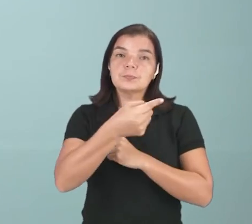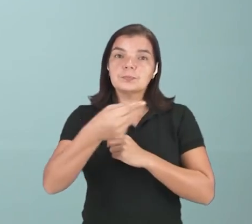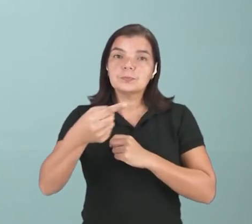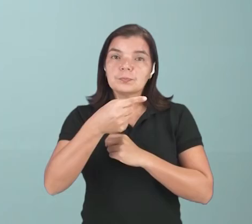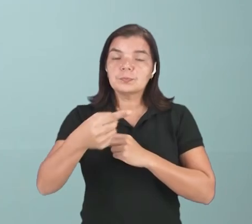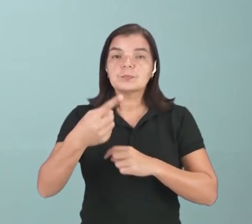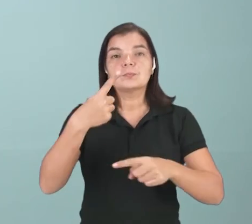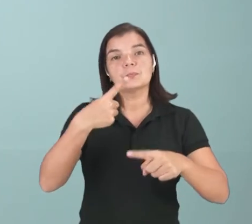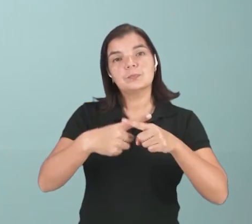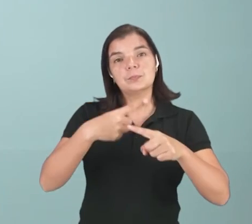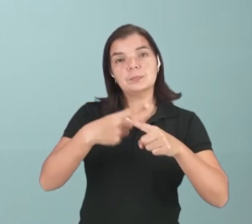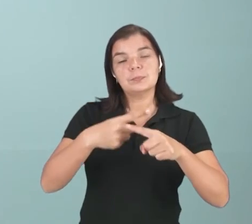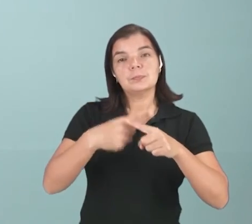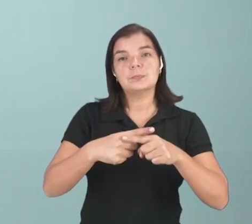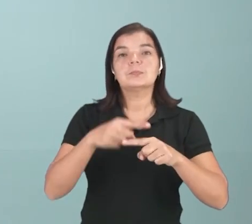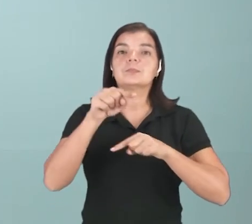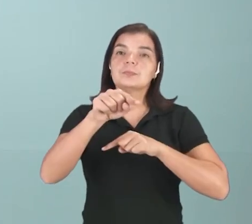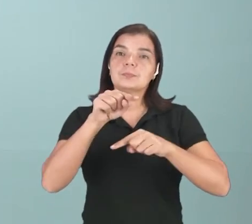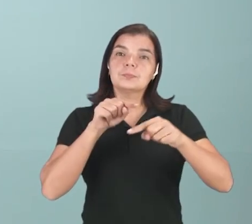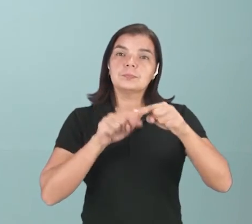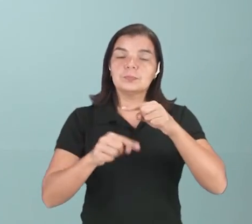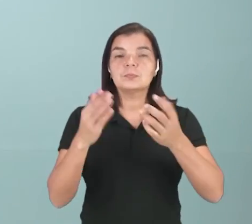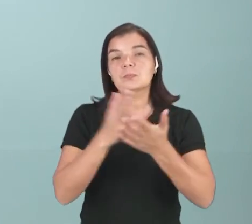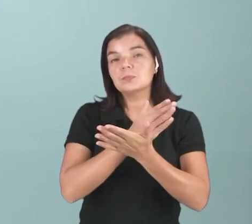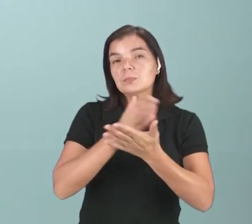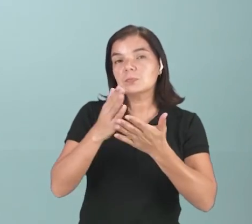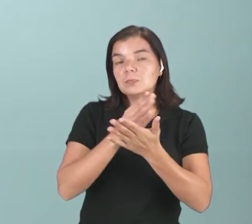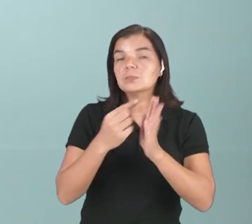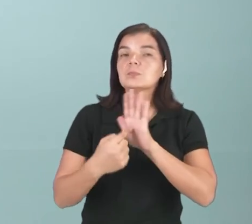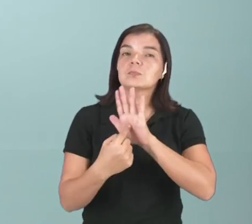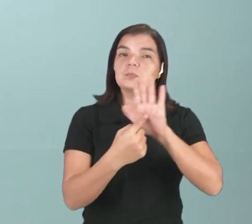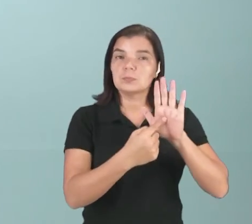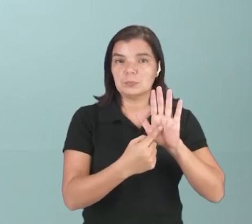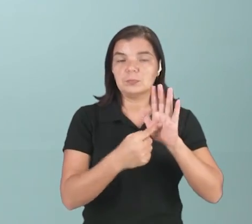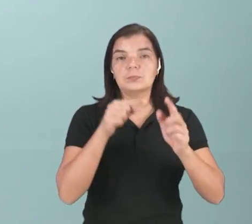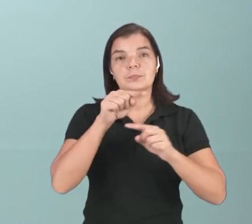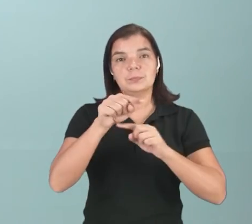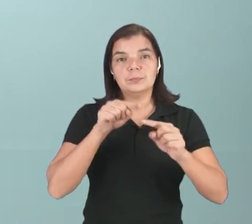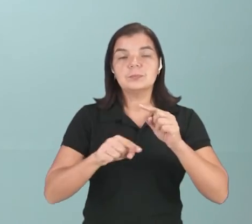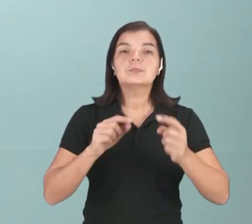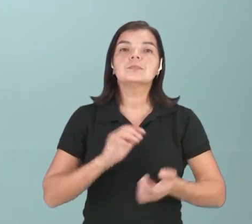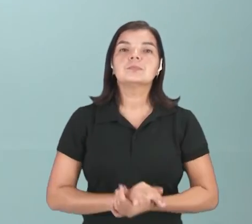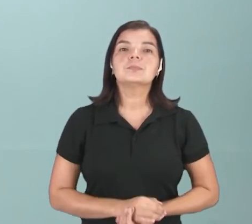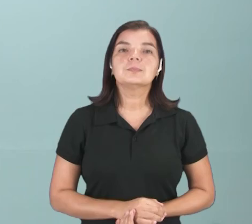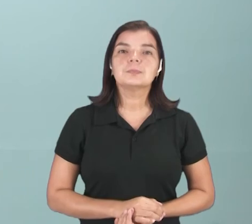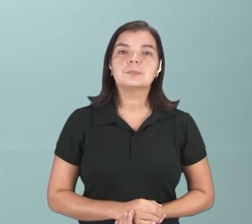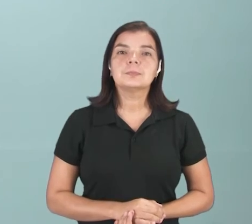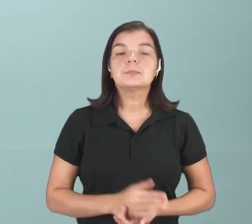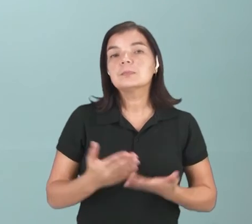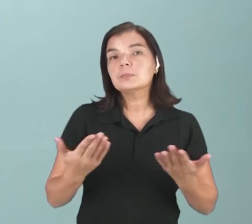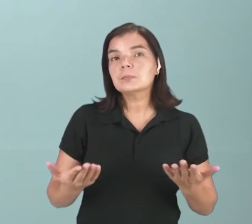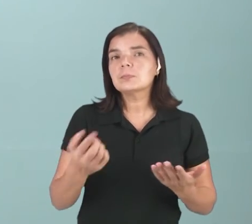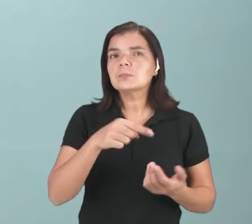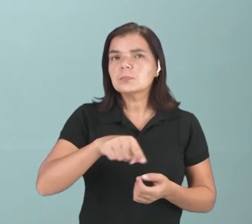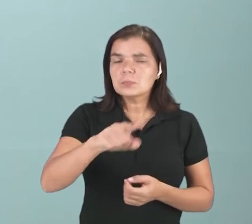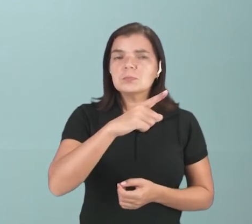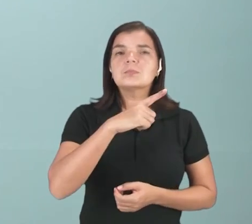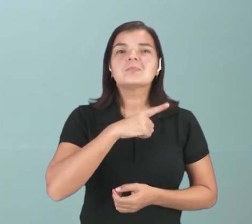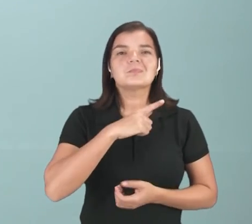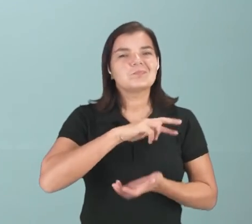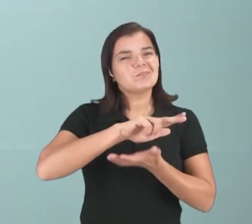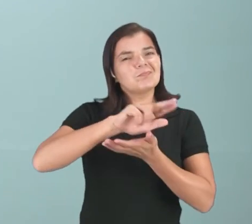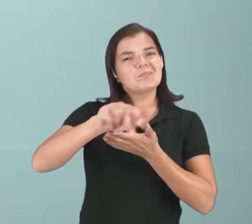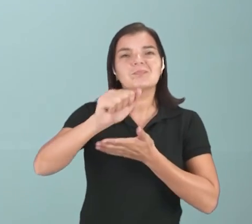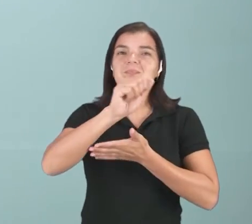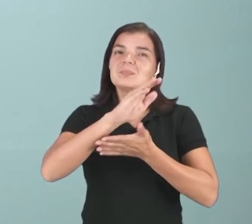subtração, multiplicação e algumas vezes aparecerá a divisão. E aí você tem que fazer